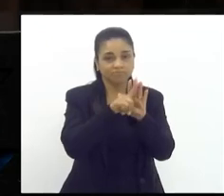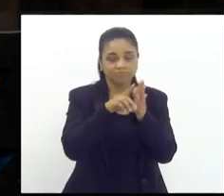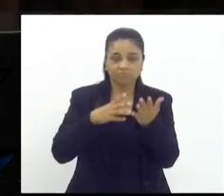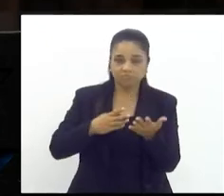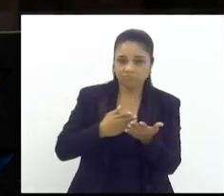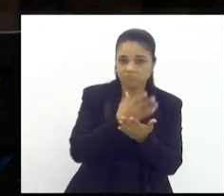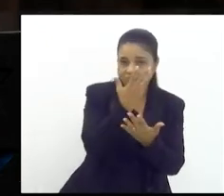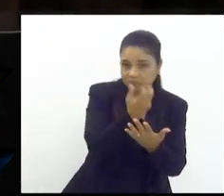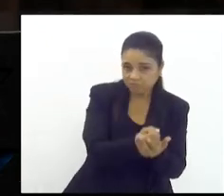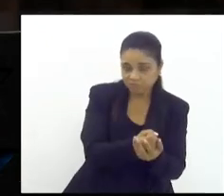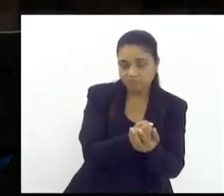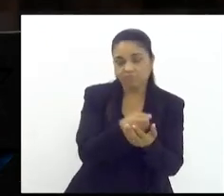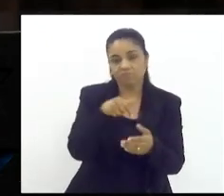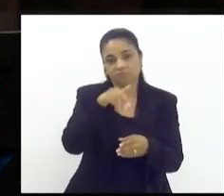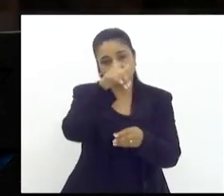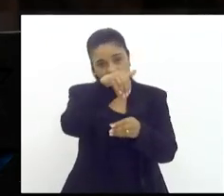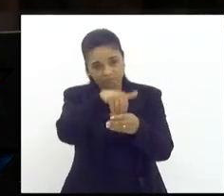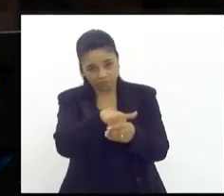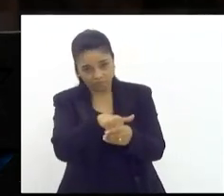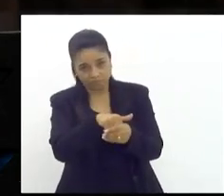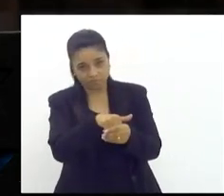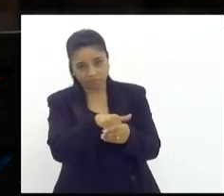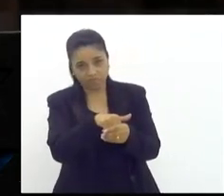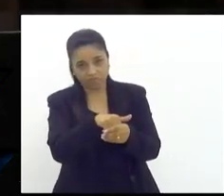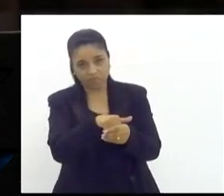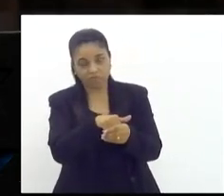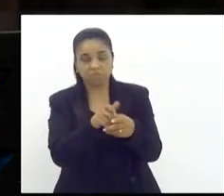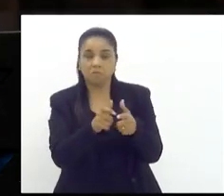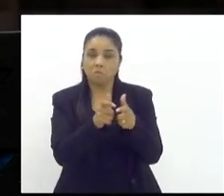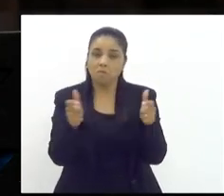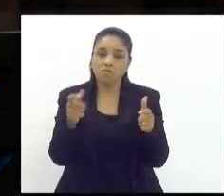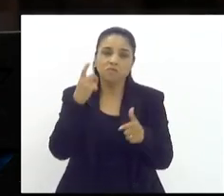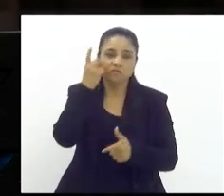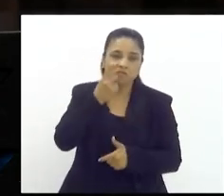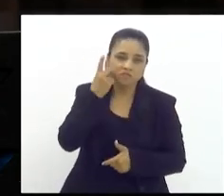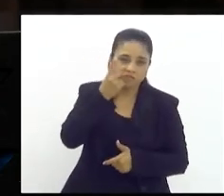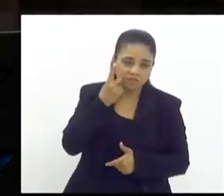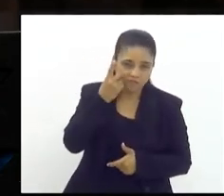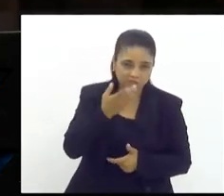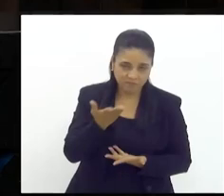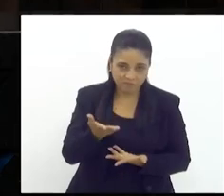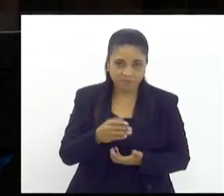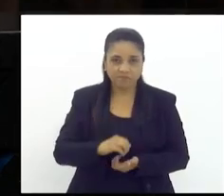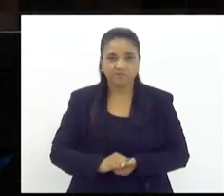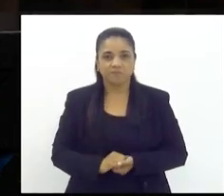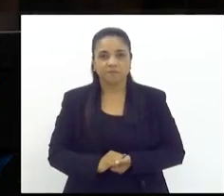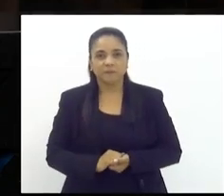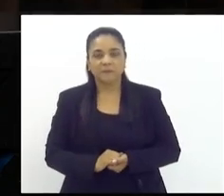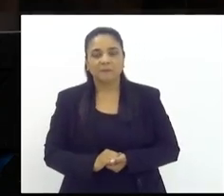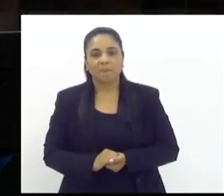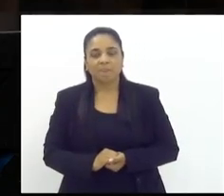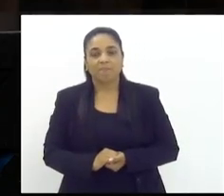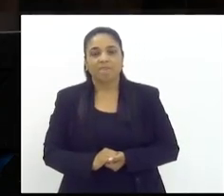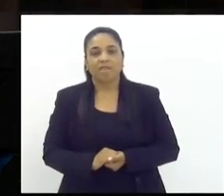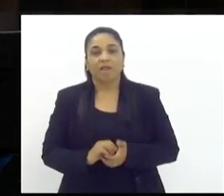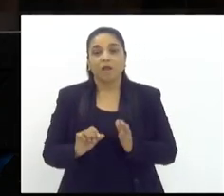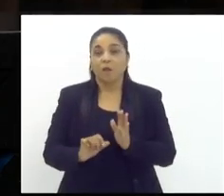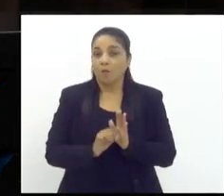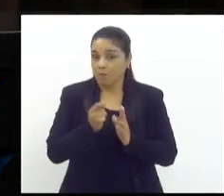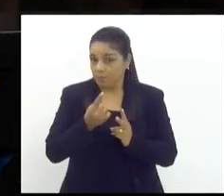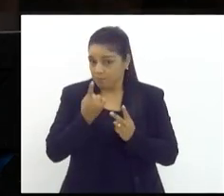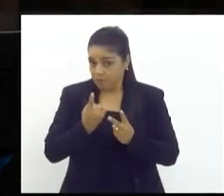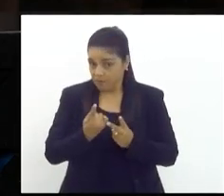essa casa com voto da imensa maioria dos Senhores deputados Este é o primeiro